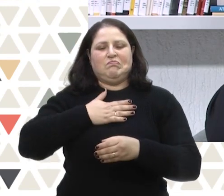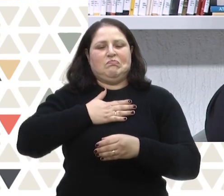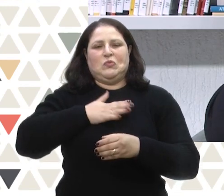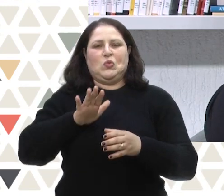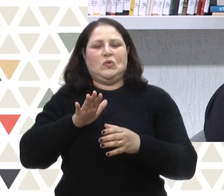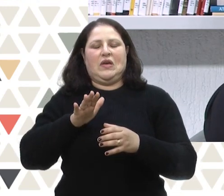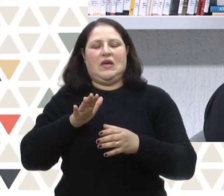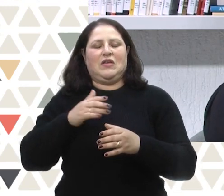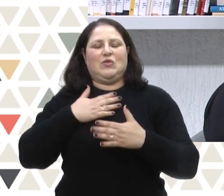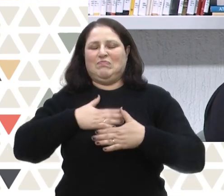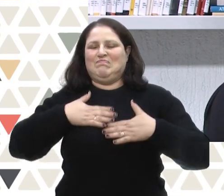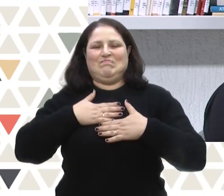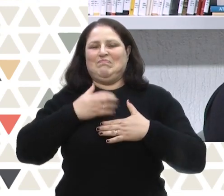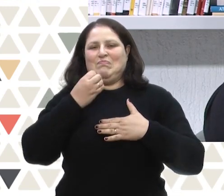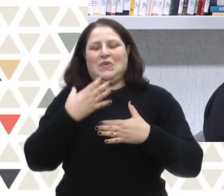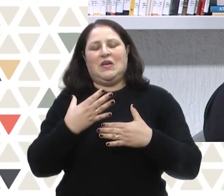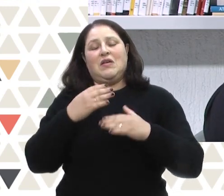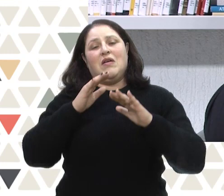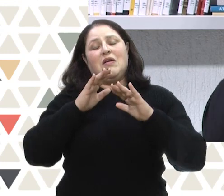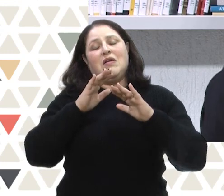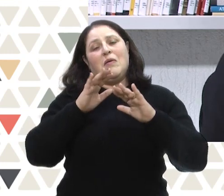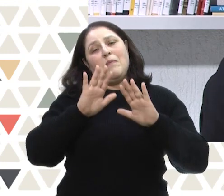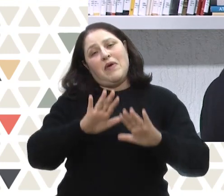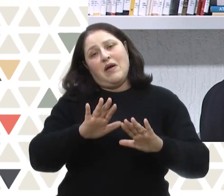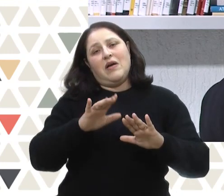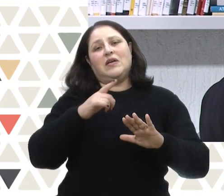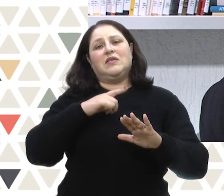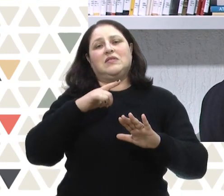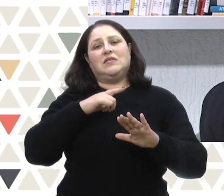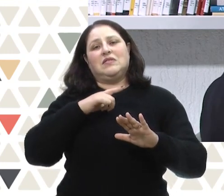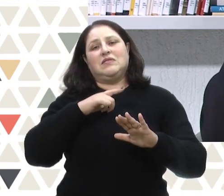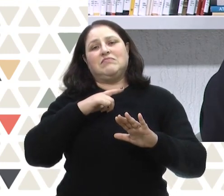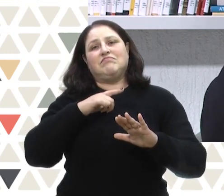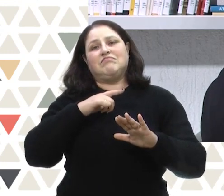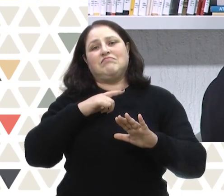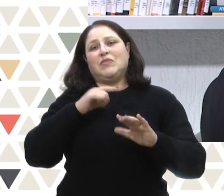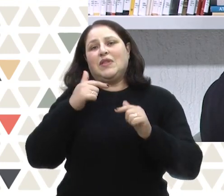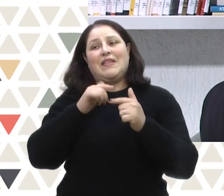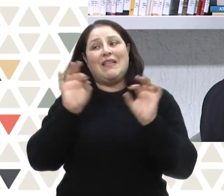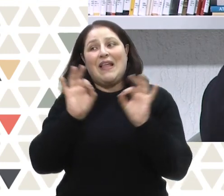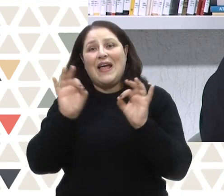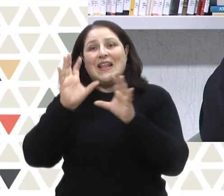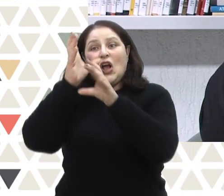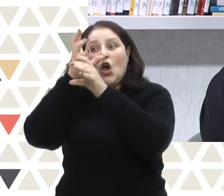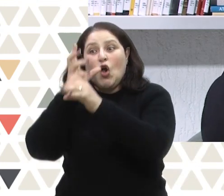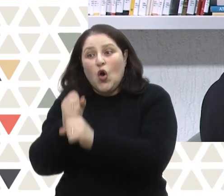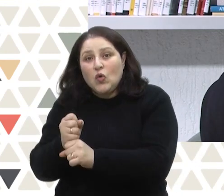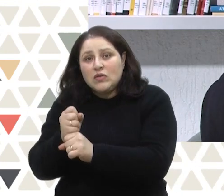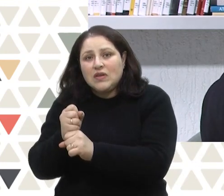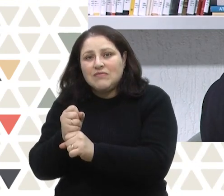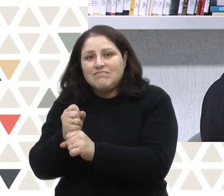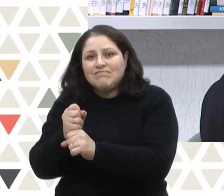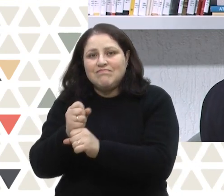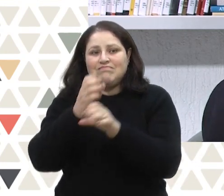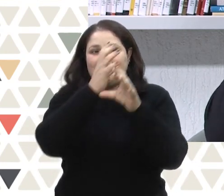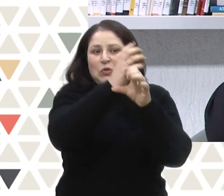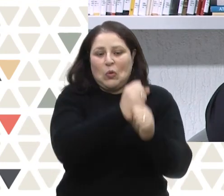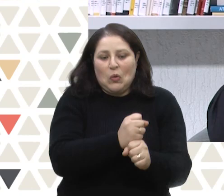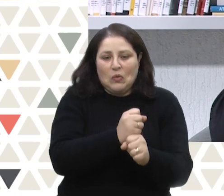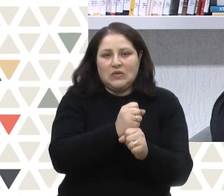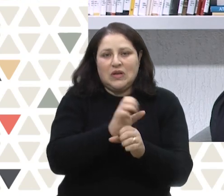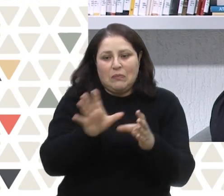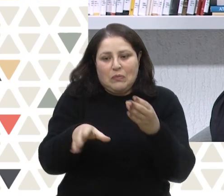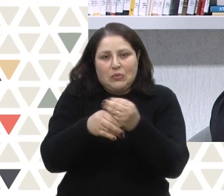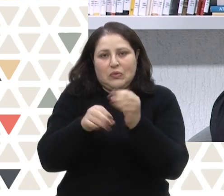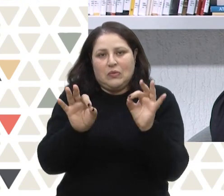vista jurídico legal, isso não tem efeito nenhum. A participação nas eleições é muito importante. Você é parte dessa decisão. Deixar